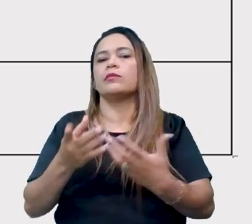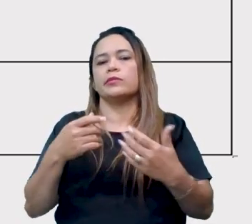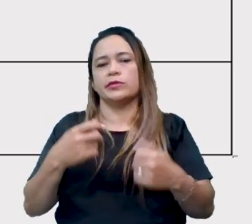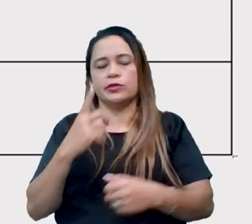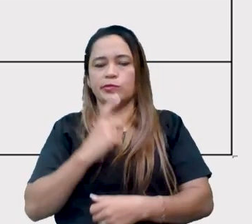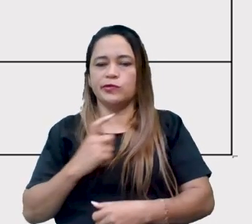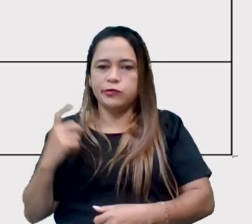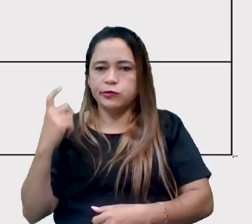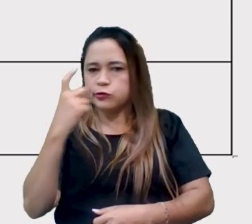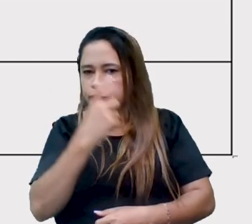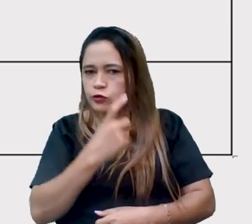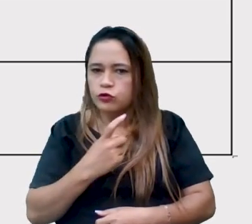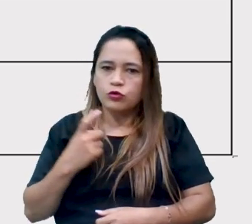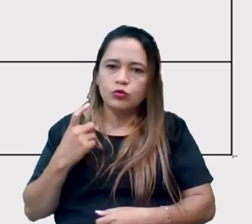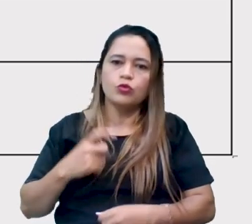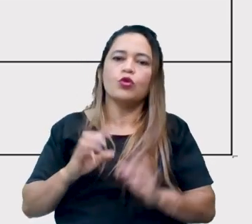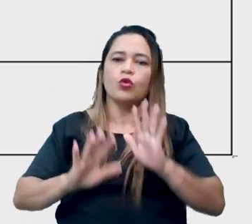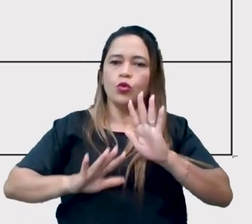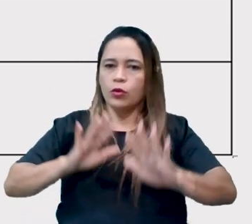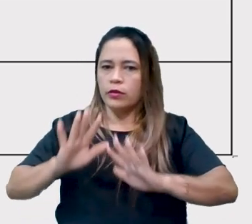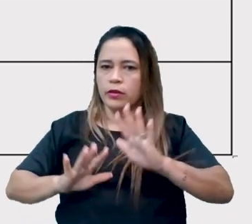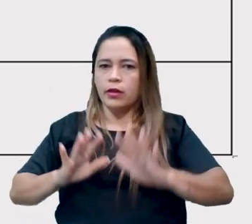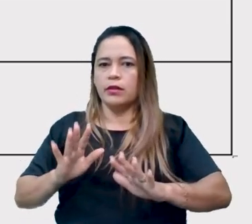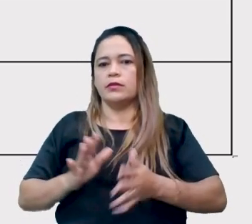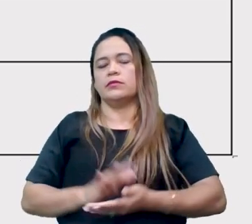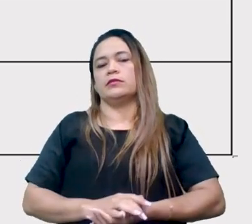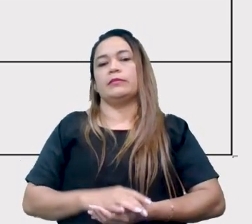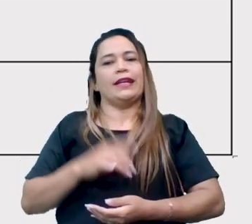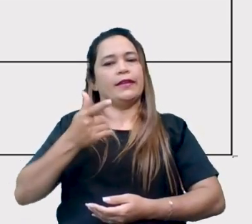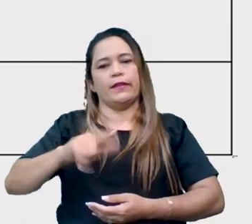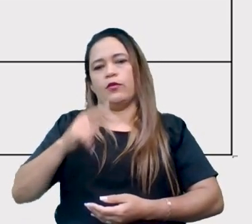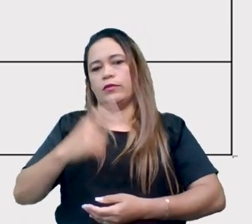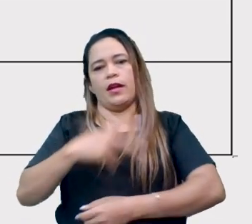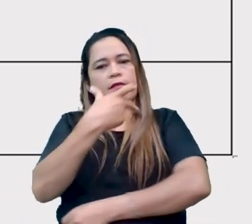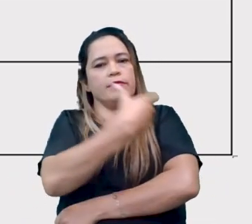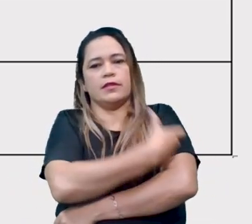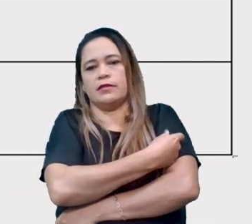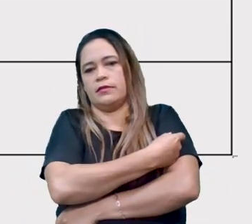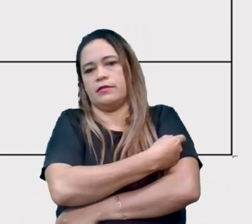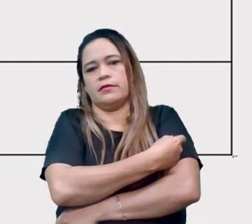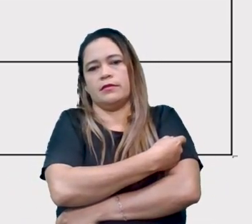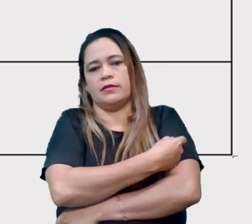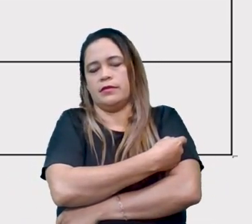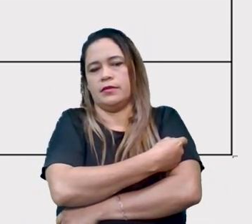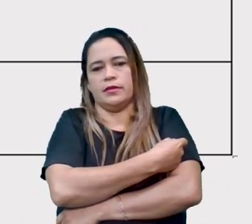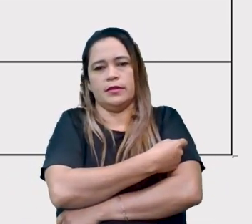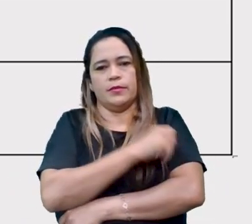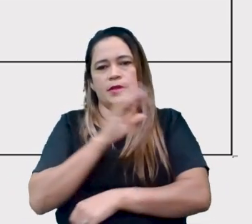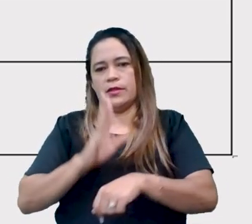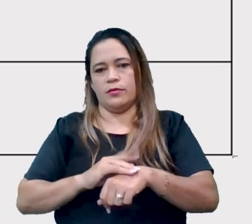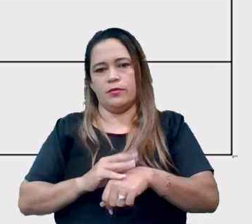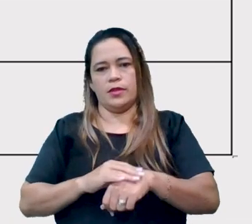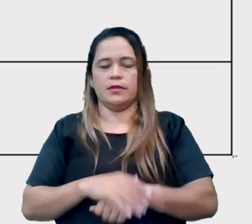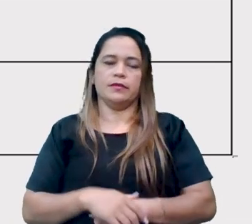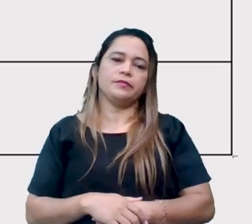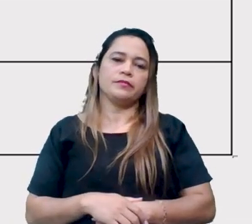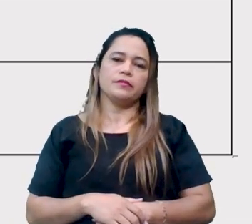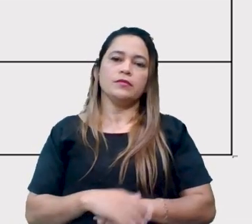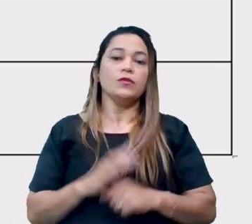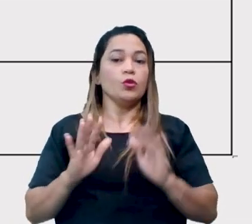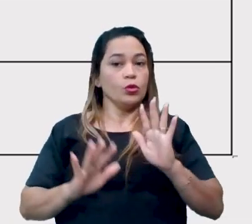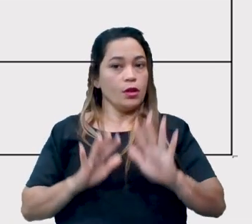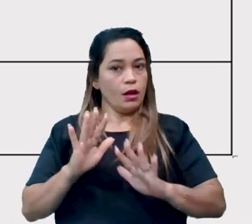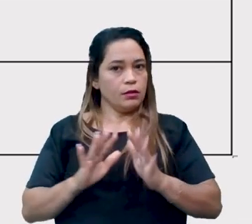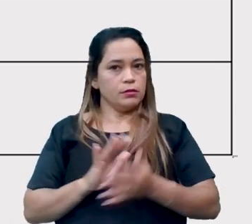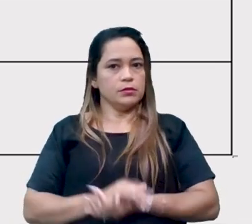uso de repelente, inseticida, e nós não temos ainda vacinas específicas para essa doença. Toma cuidado, tá,